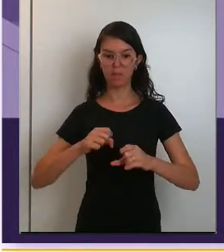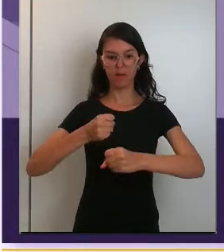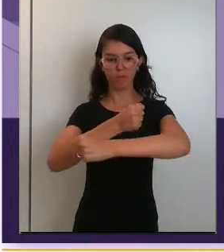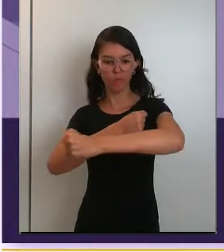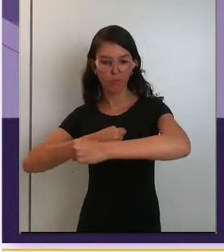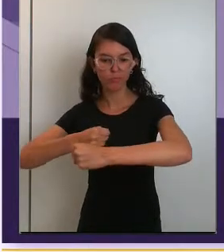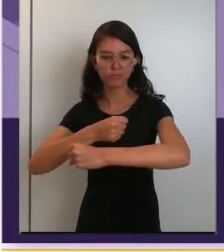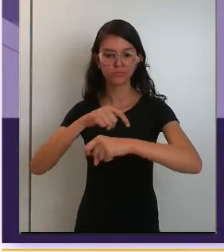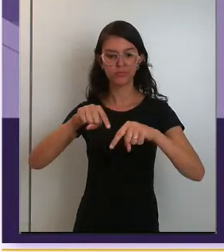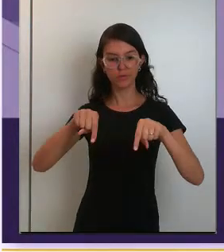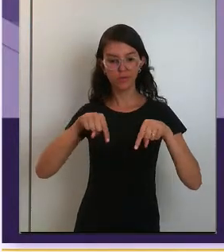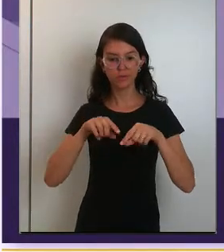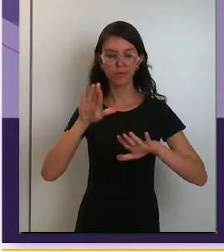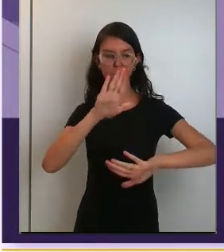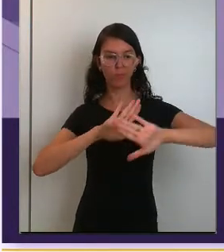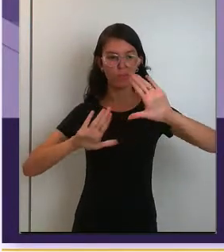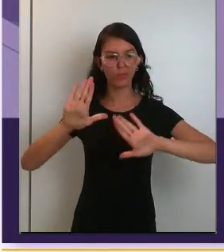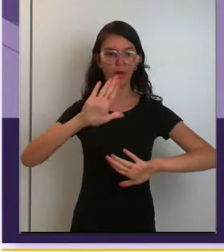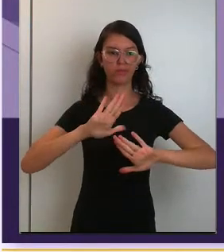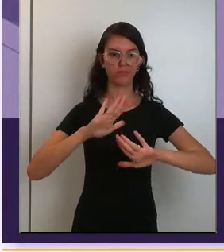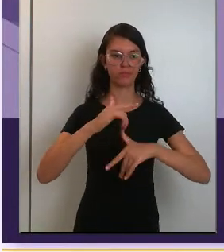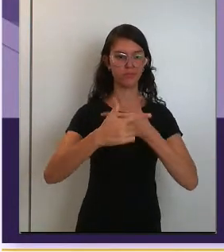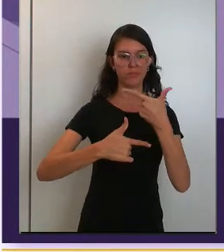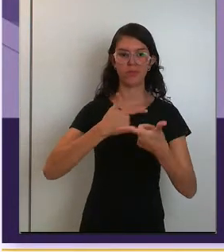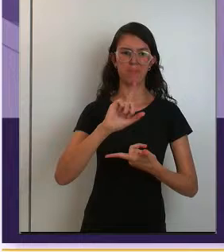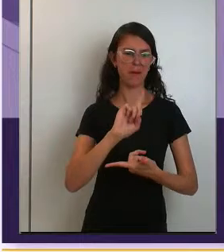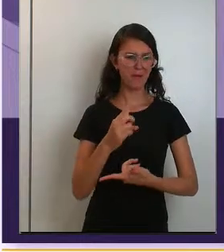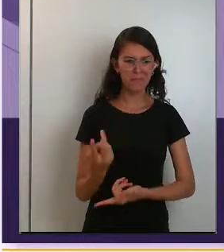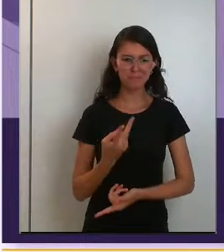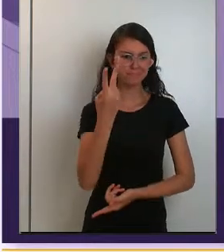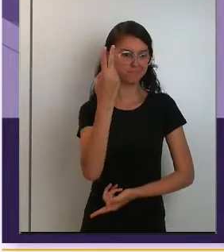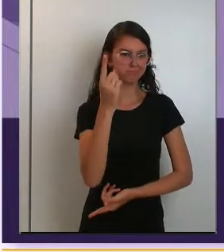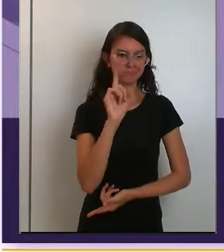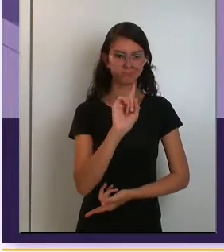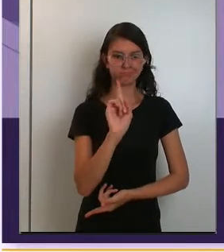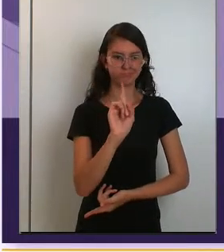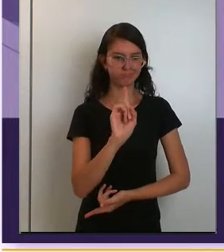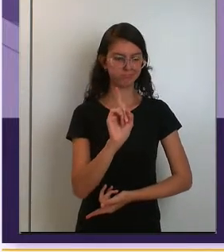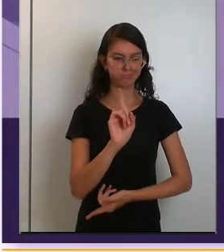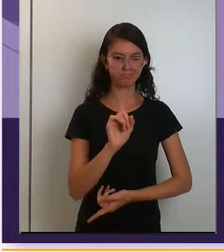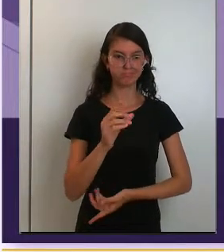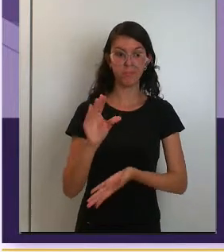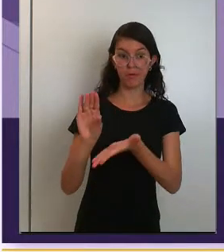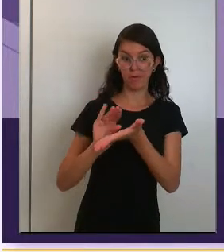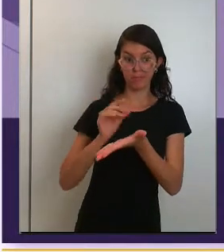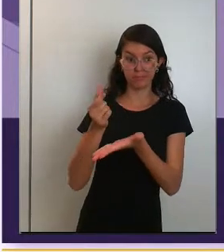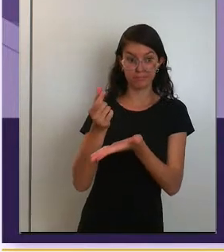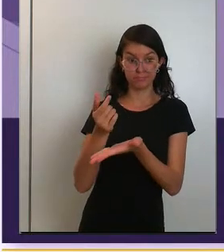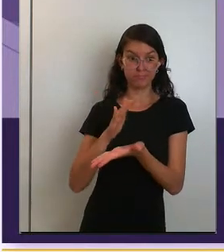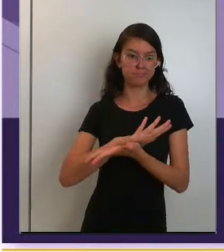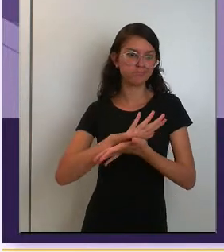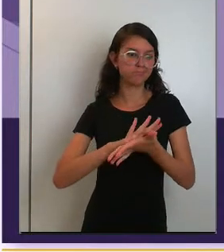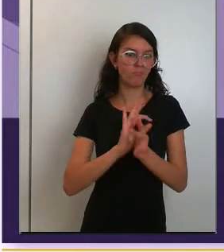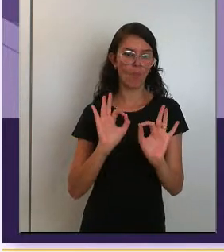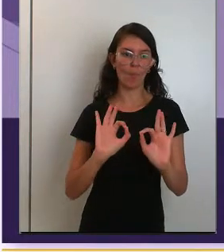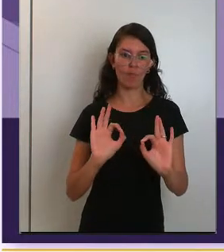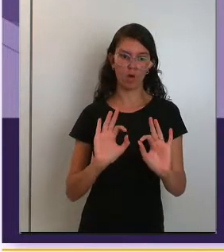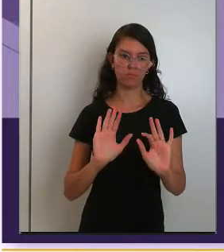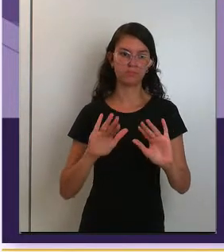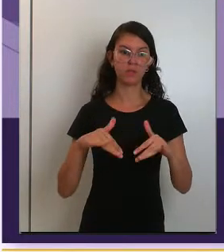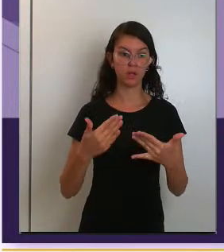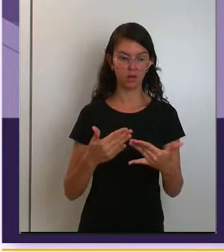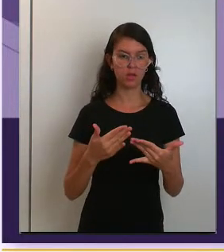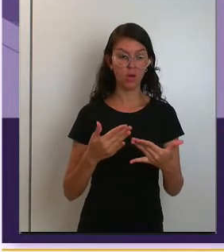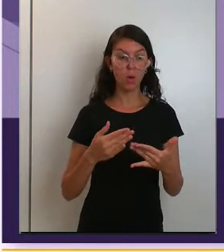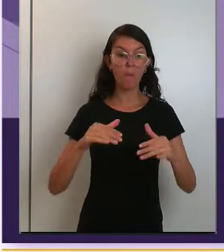cuidado. E esses trabalhos, normalmente, eles não são valorizados, eles não são bem remunerados. E essa situação se mostra ainda mais